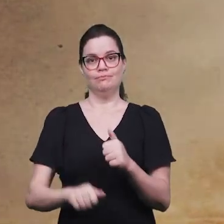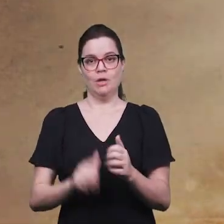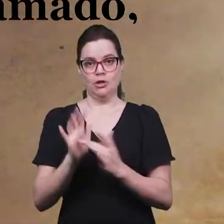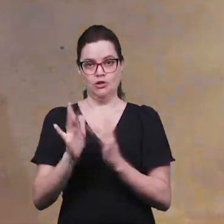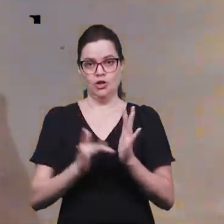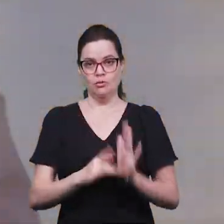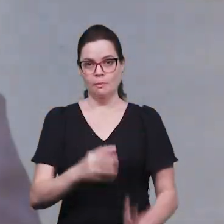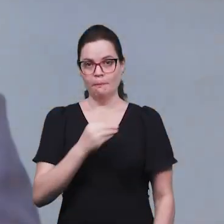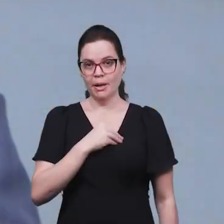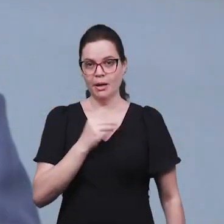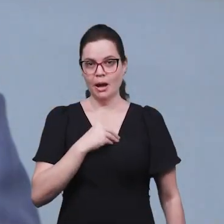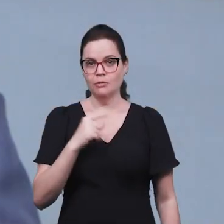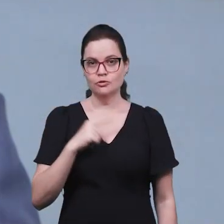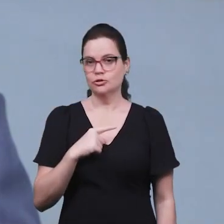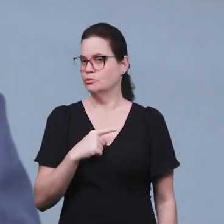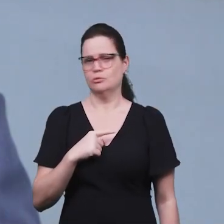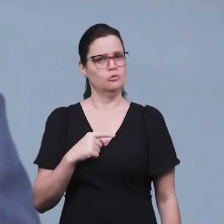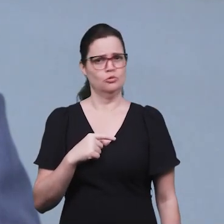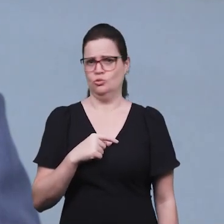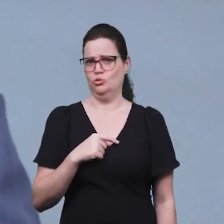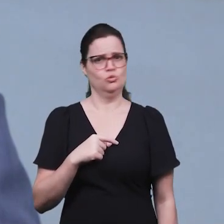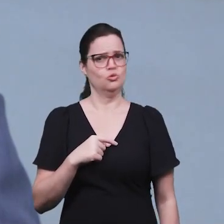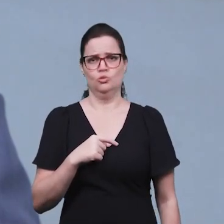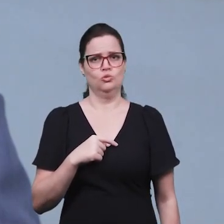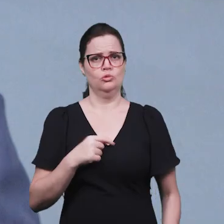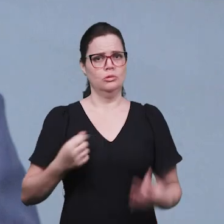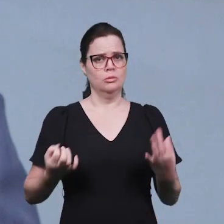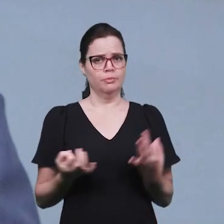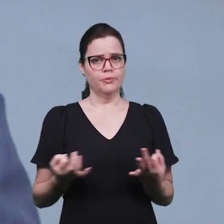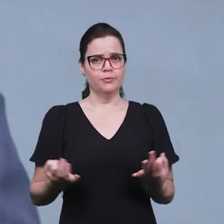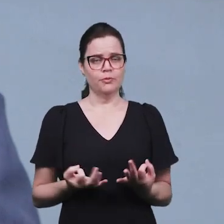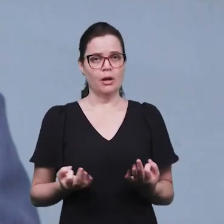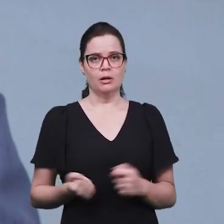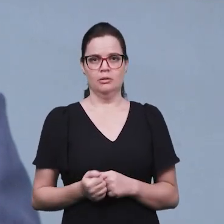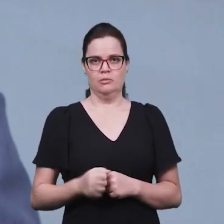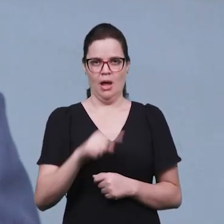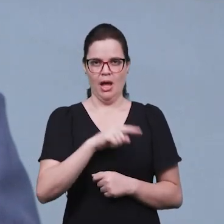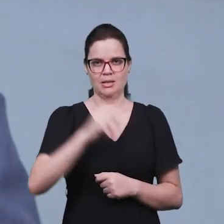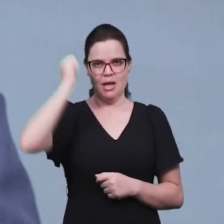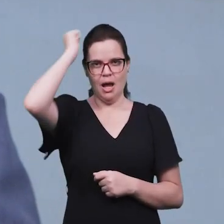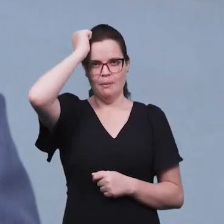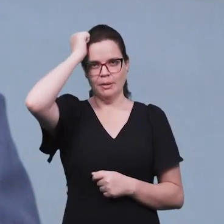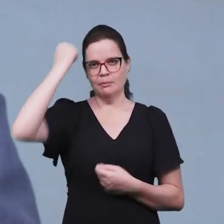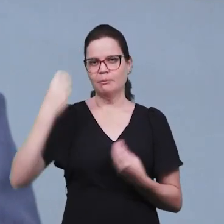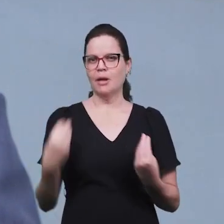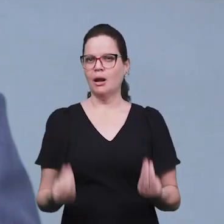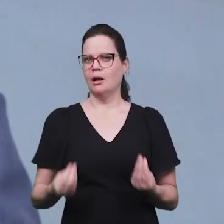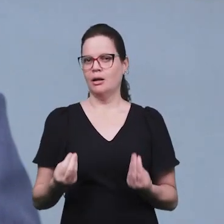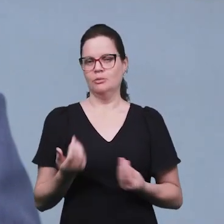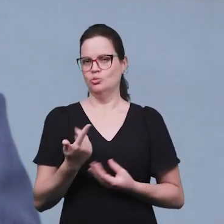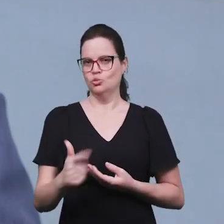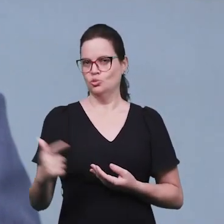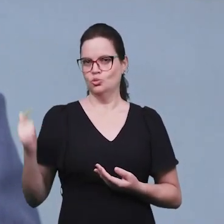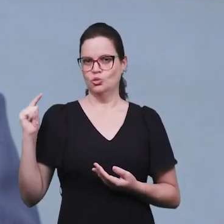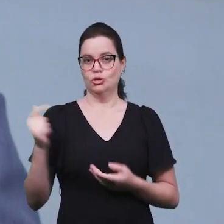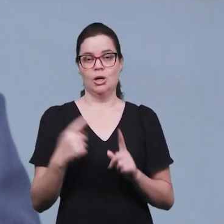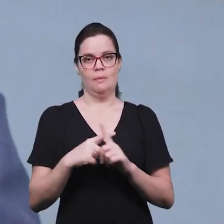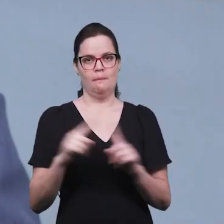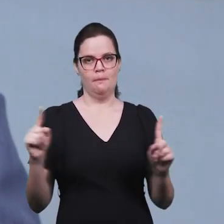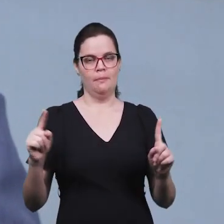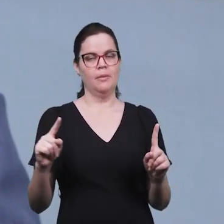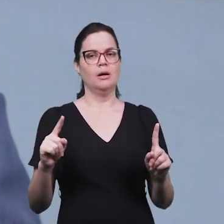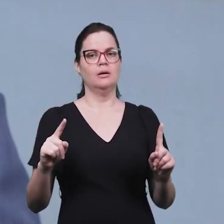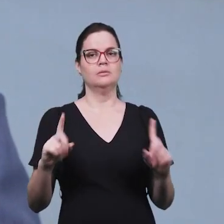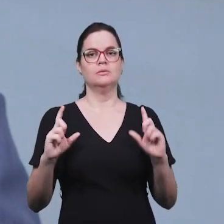não tinha pecado, portanto, ele não tinha do que se arrepender, mas